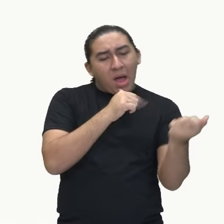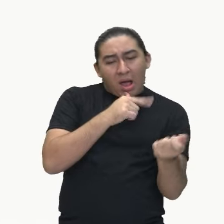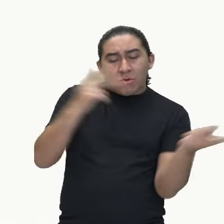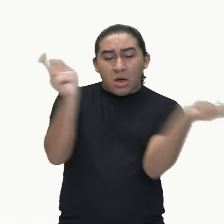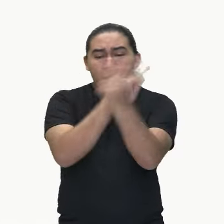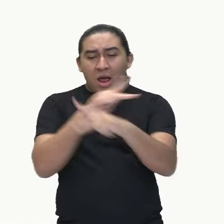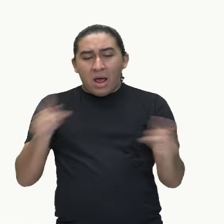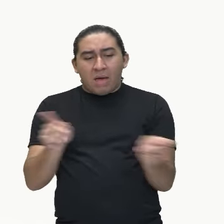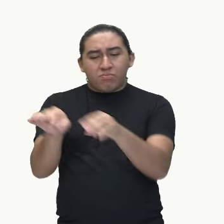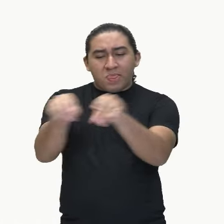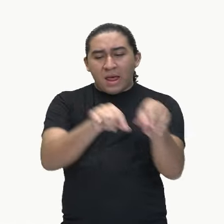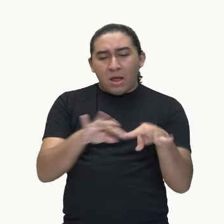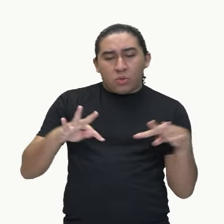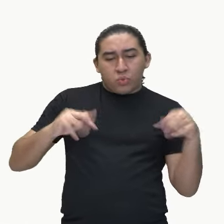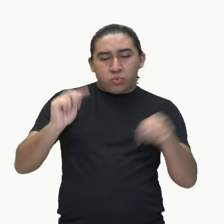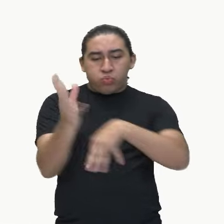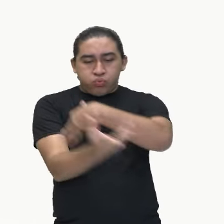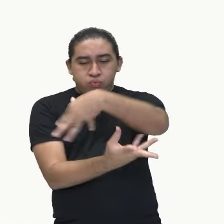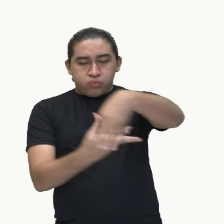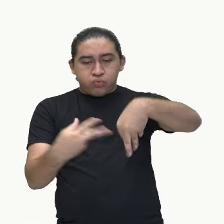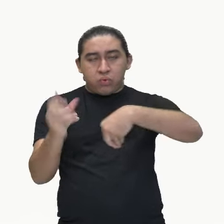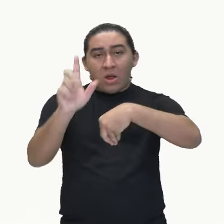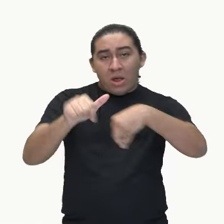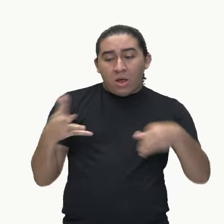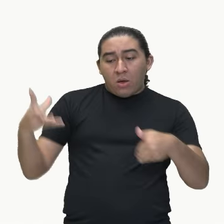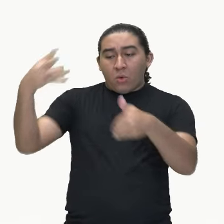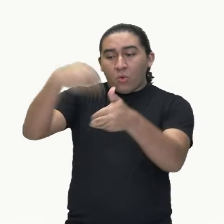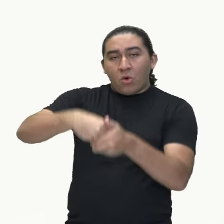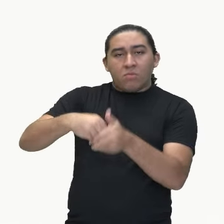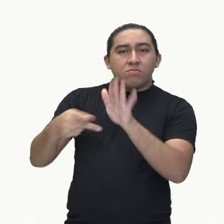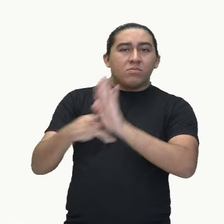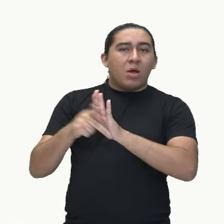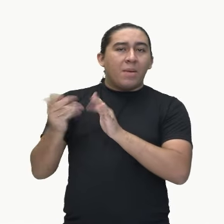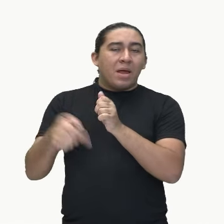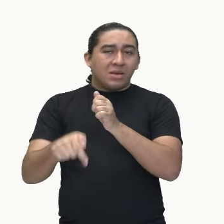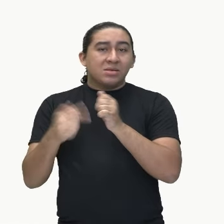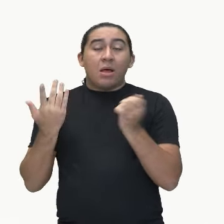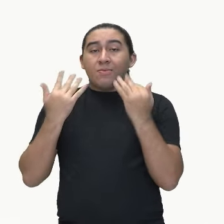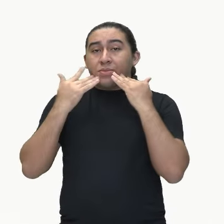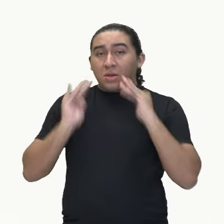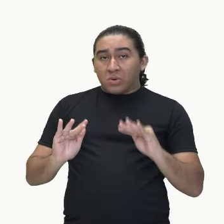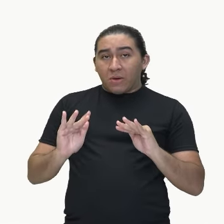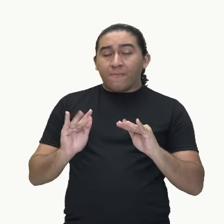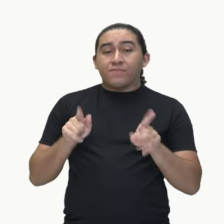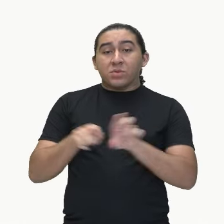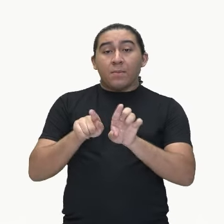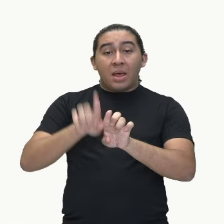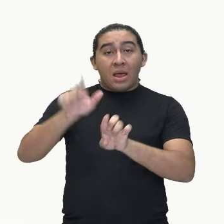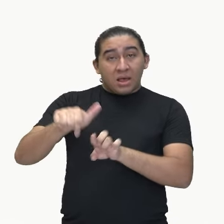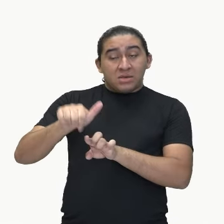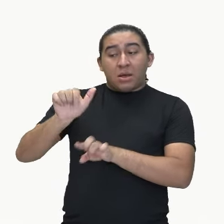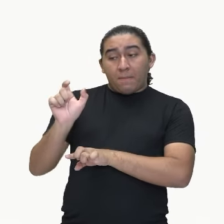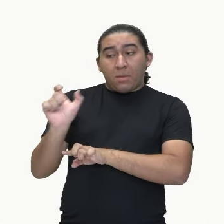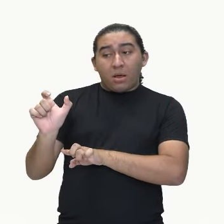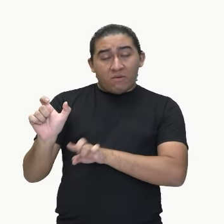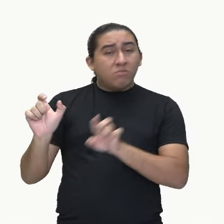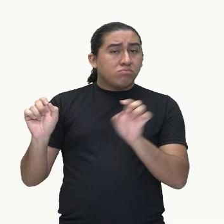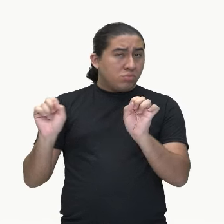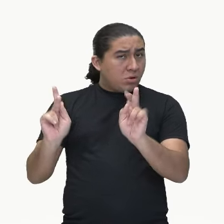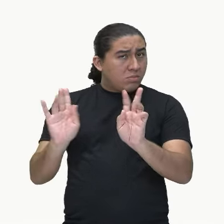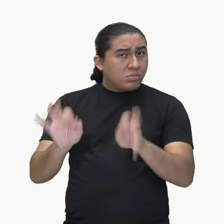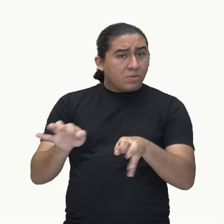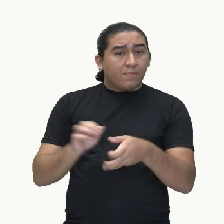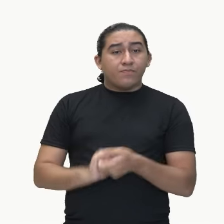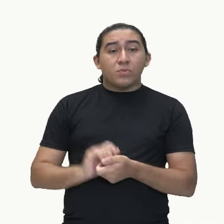Os 4 elementos fazem parte, né, desse elemento natural e dessa arqué. E